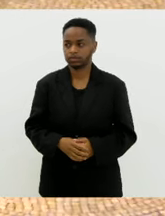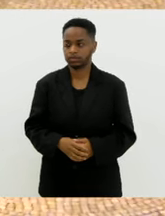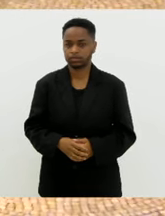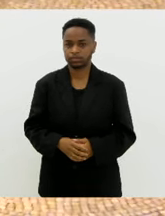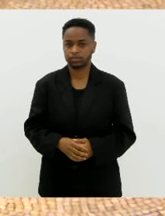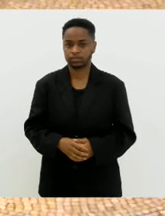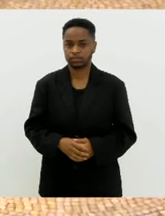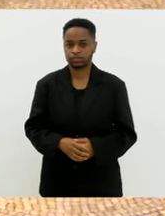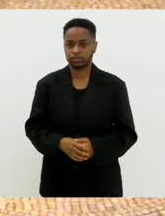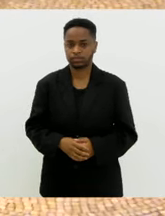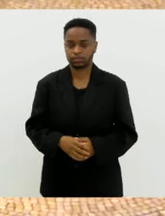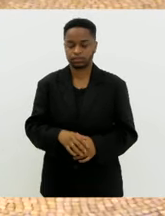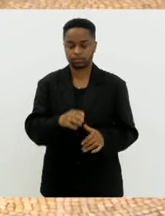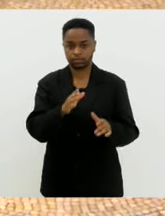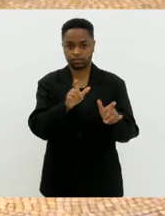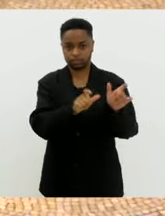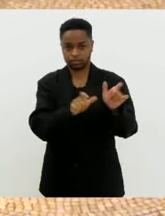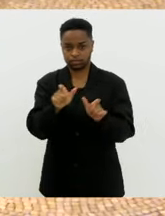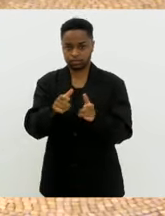aos nobres colegas